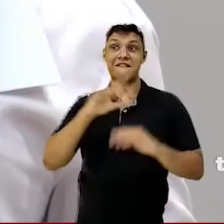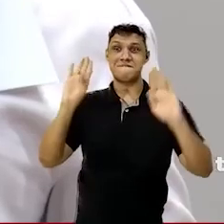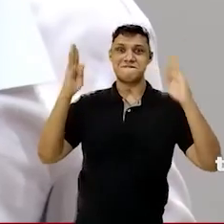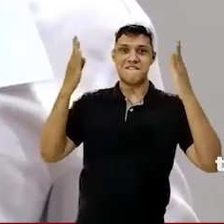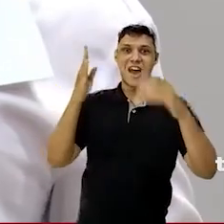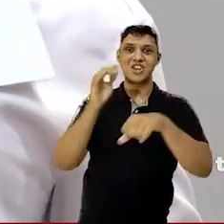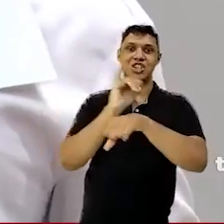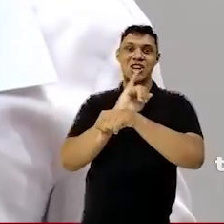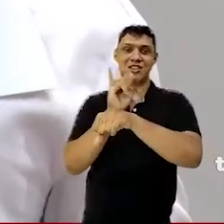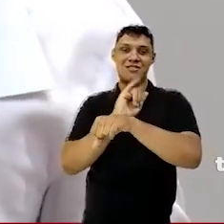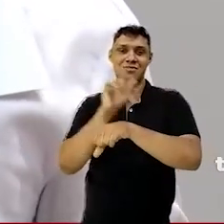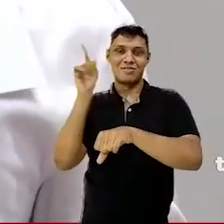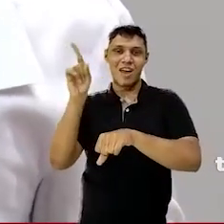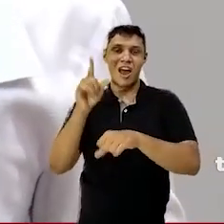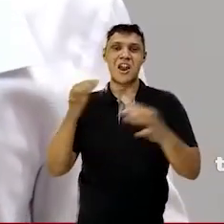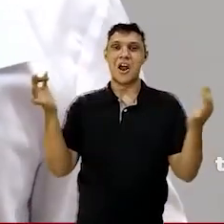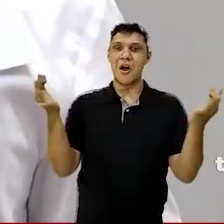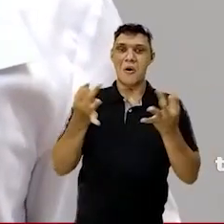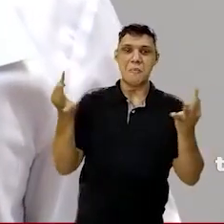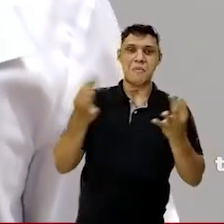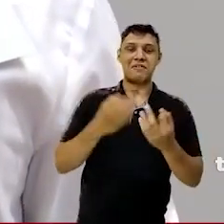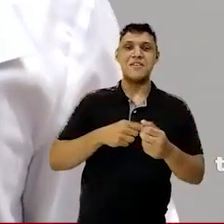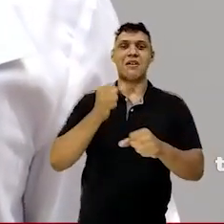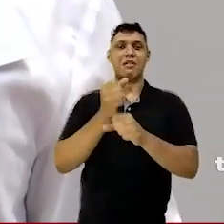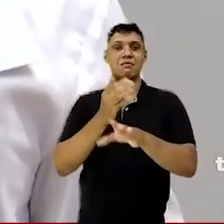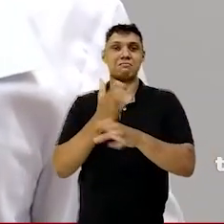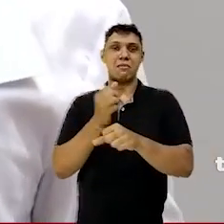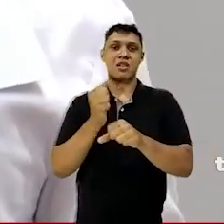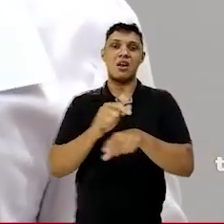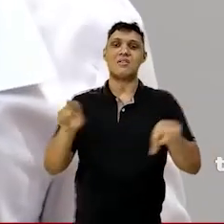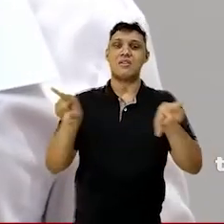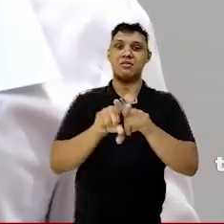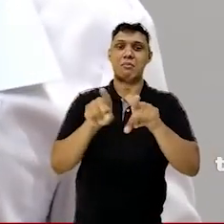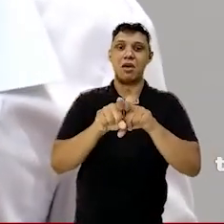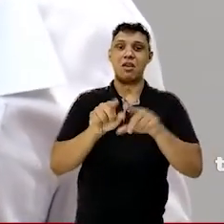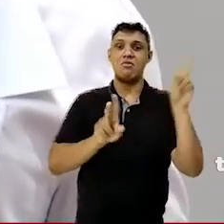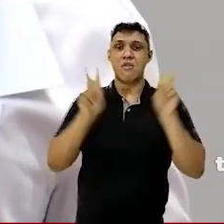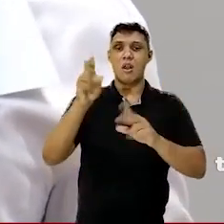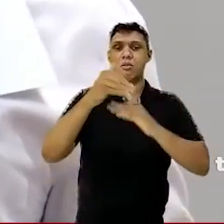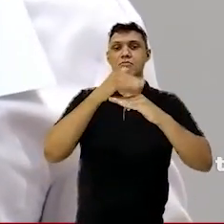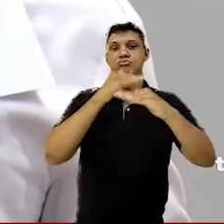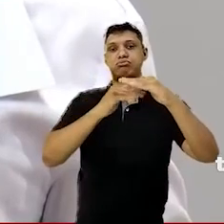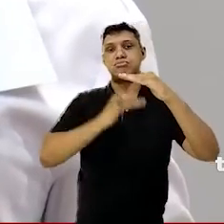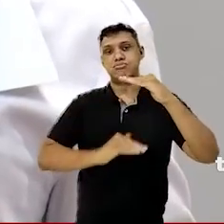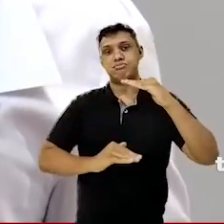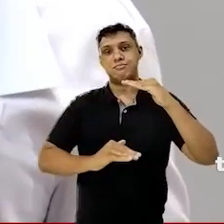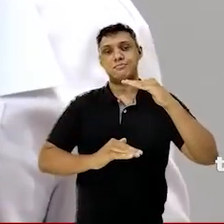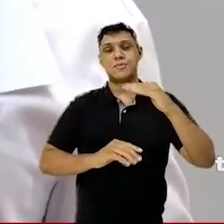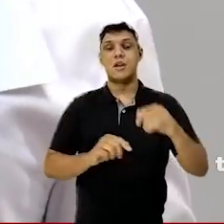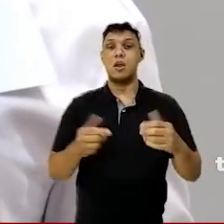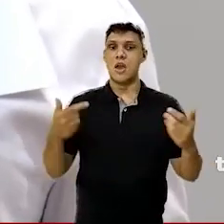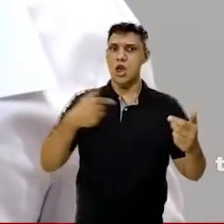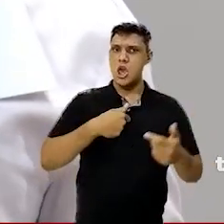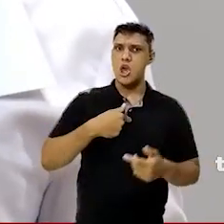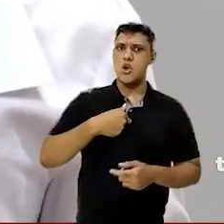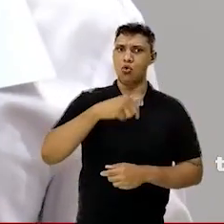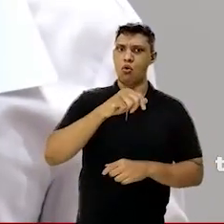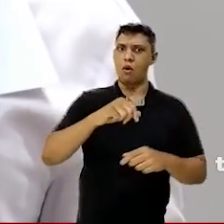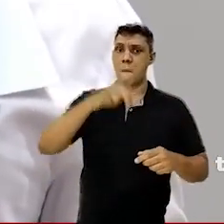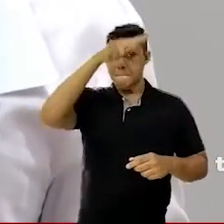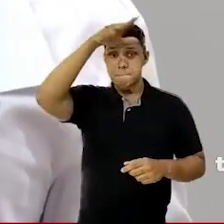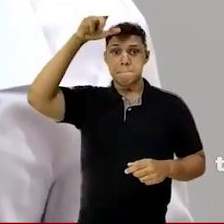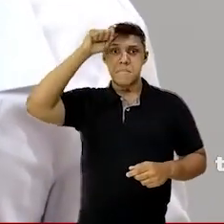veio Batata, fez ainda mais o Carnaval cair. Eu serei o prefeito que vou cuidar do Carnaval e vou fazer uma gestão